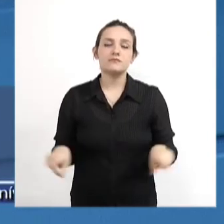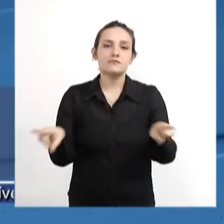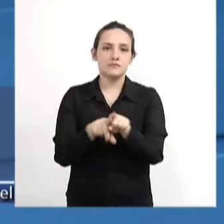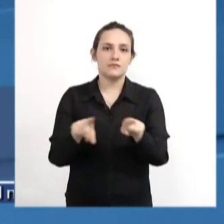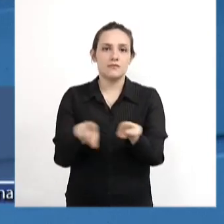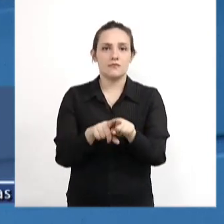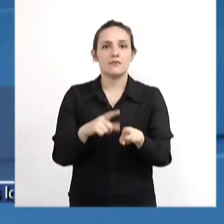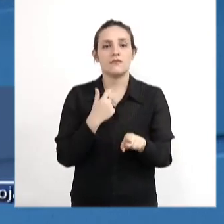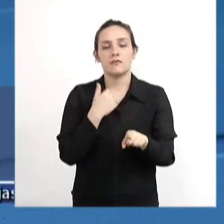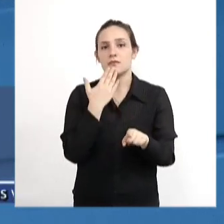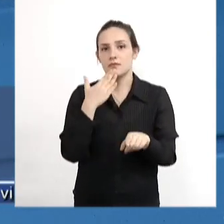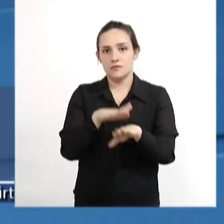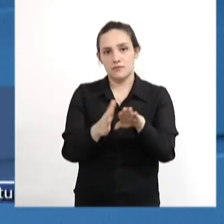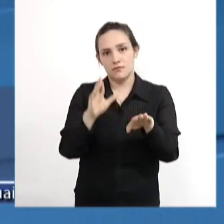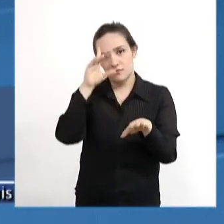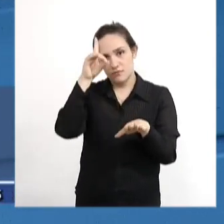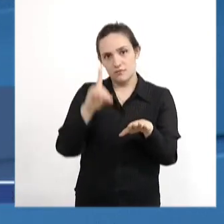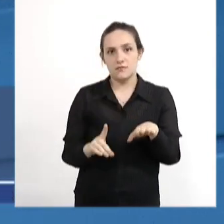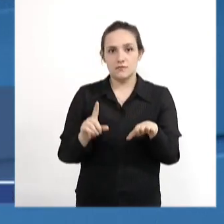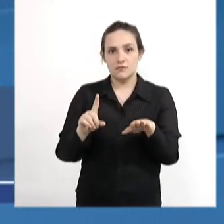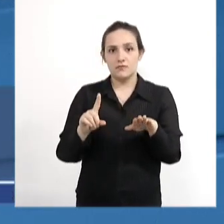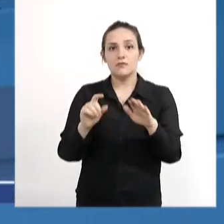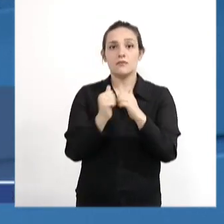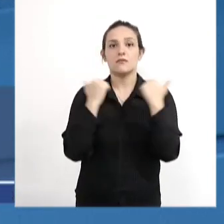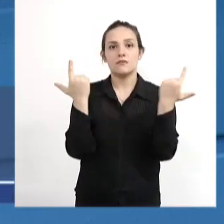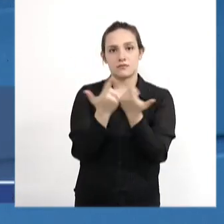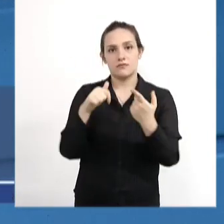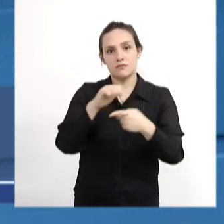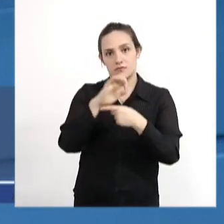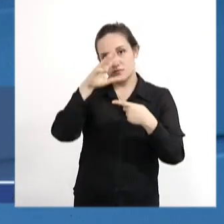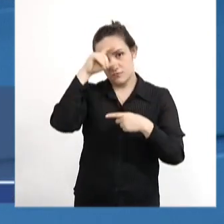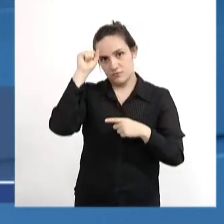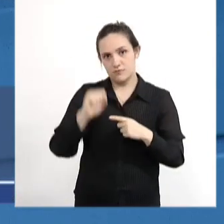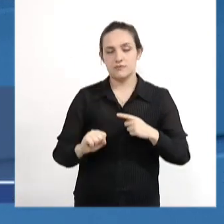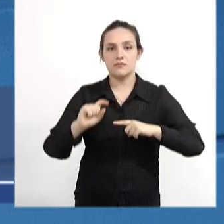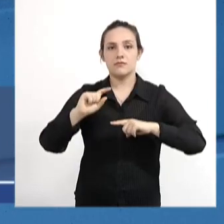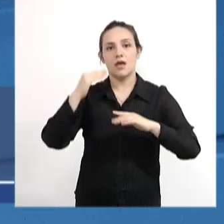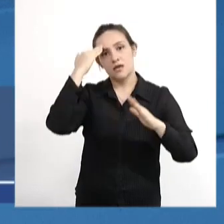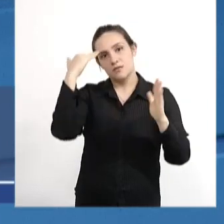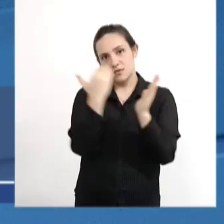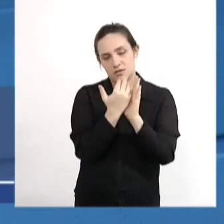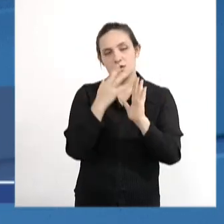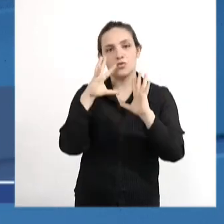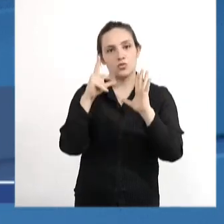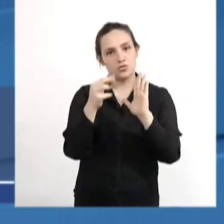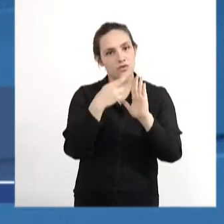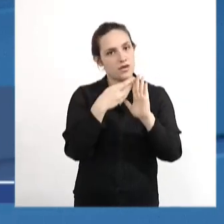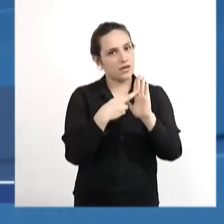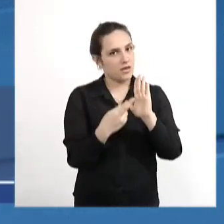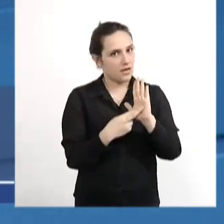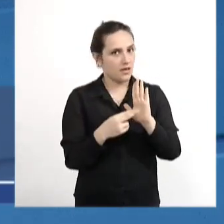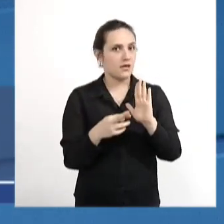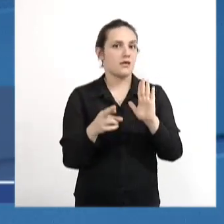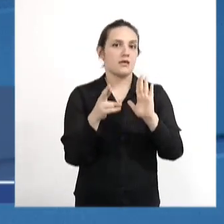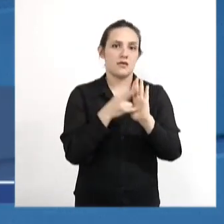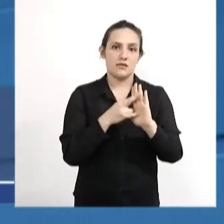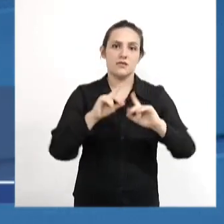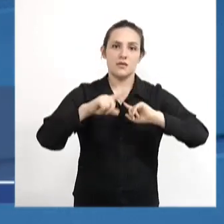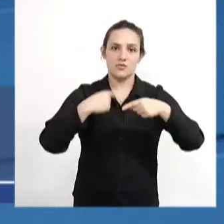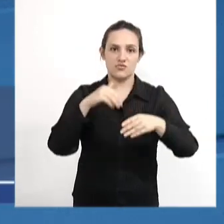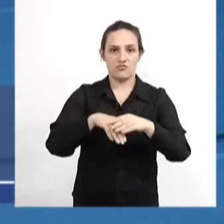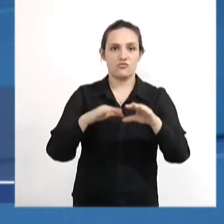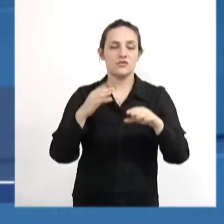Indico à mesa da Assembleia Legislativa do Estado de Mato Grosso do Sul, observadas as disposições regimentais de ouvido colendo